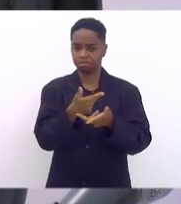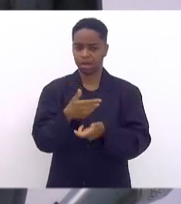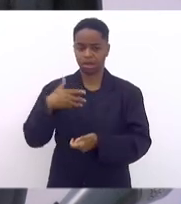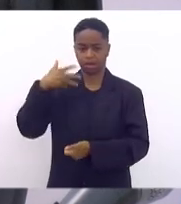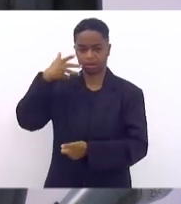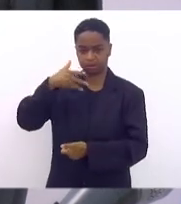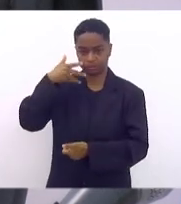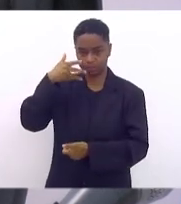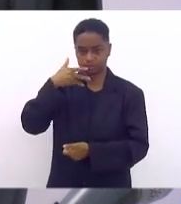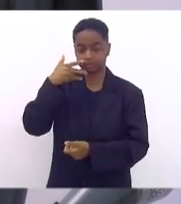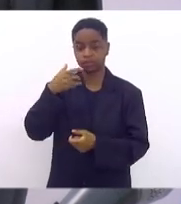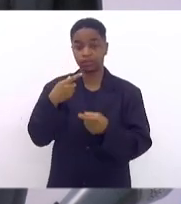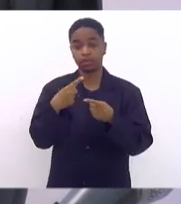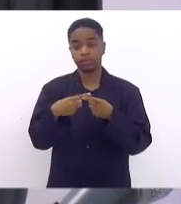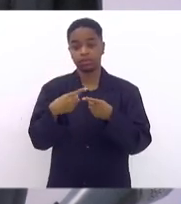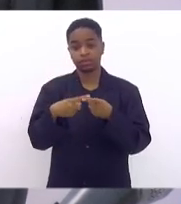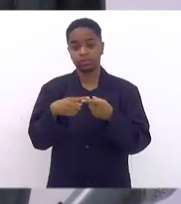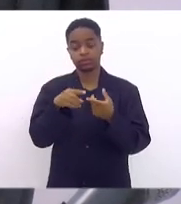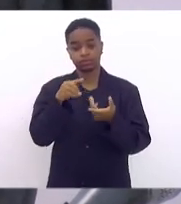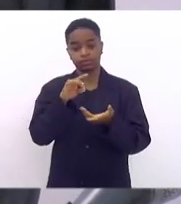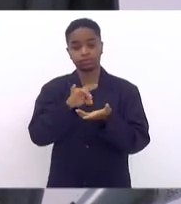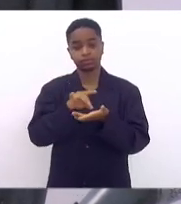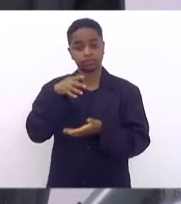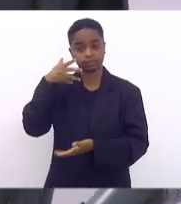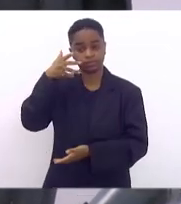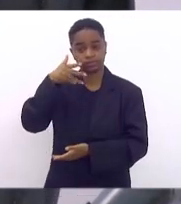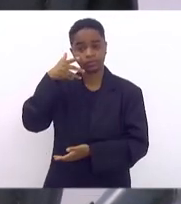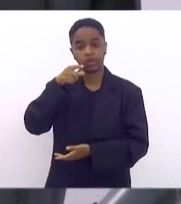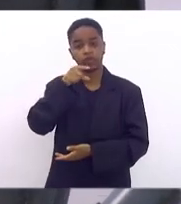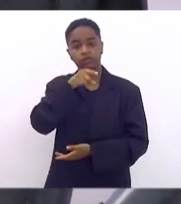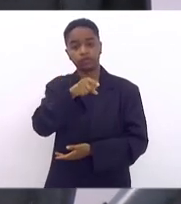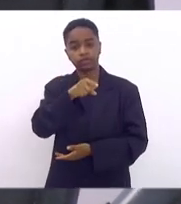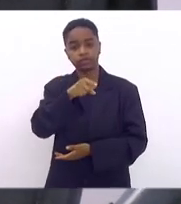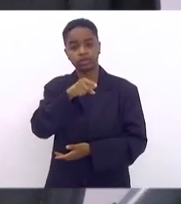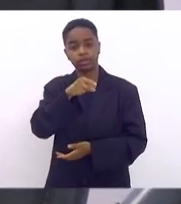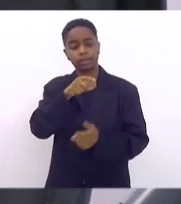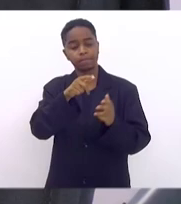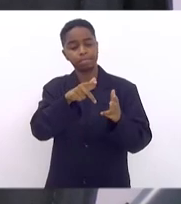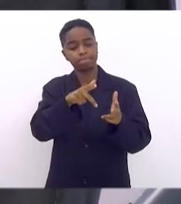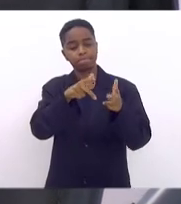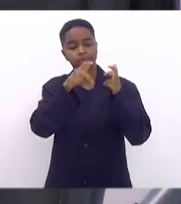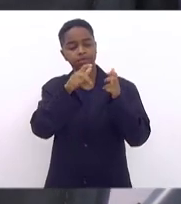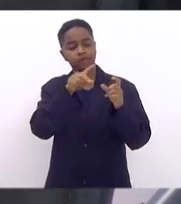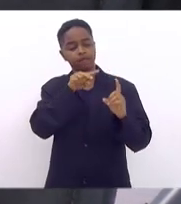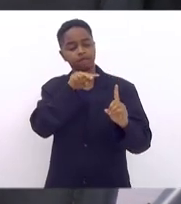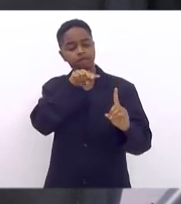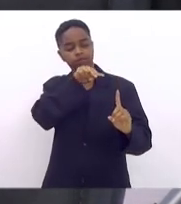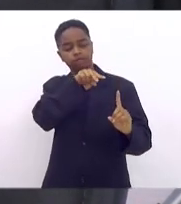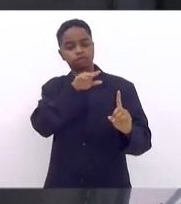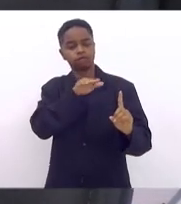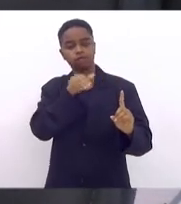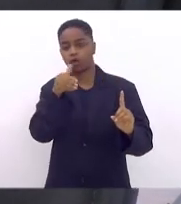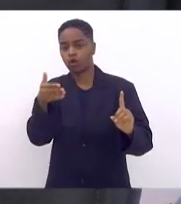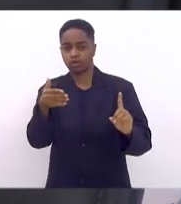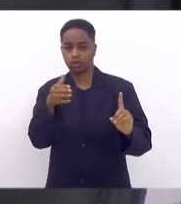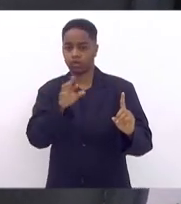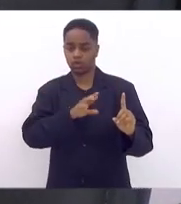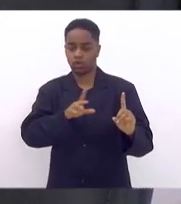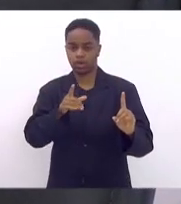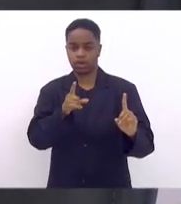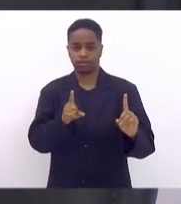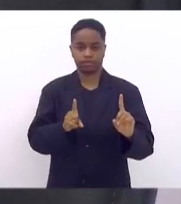explanação, porque ela é uma explanação de uma pessoa que está olhando de fora, né? Não está ali